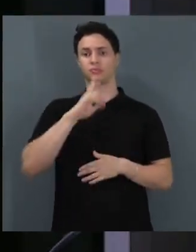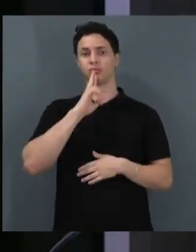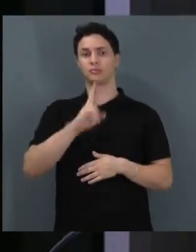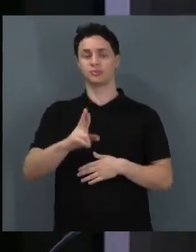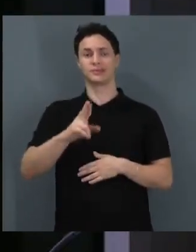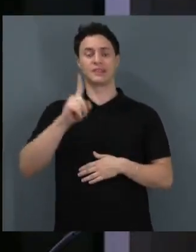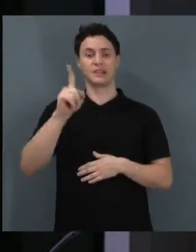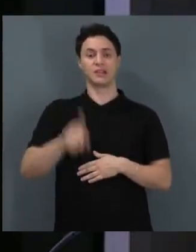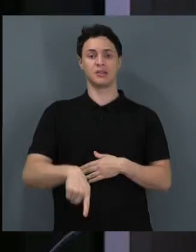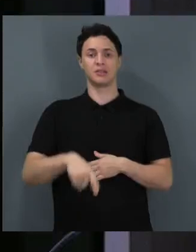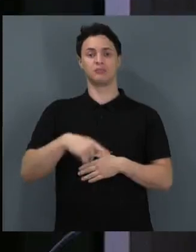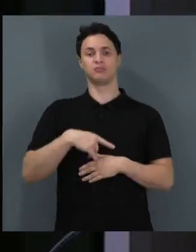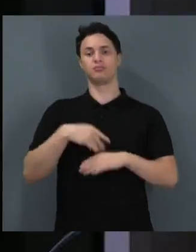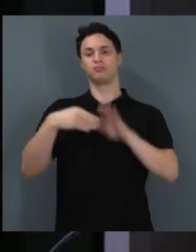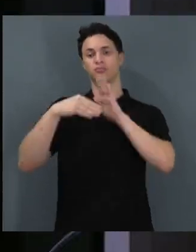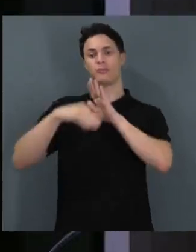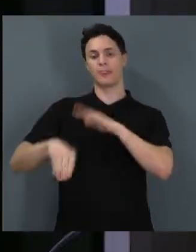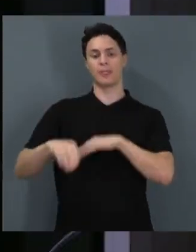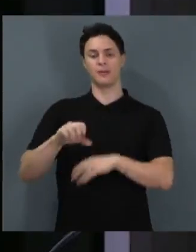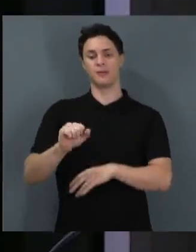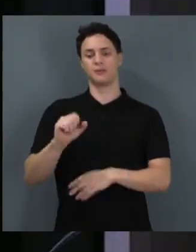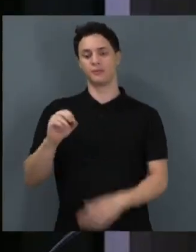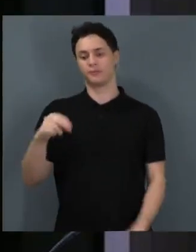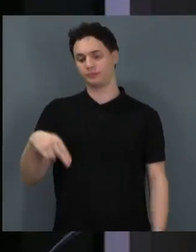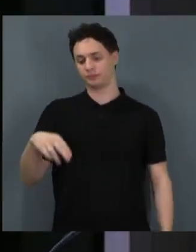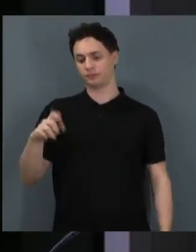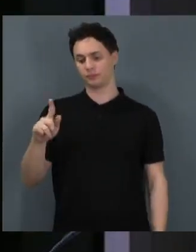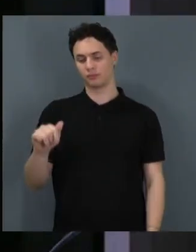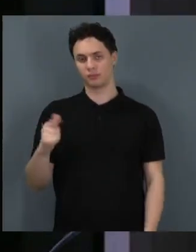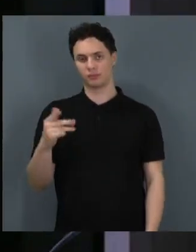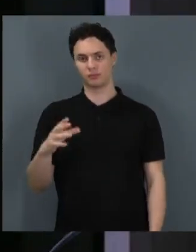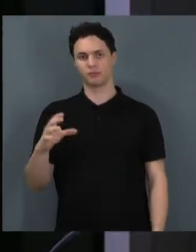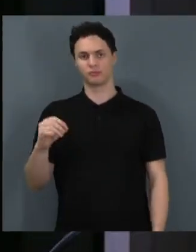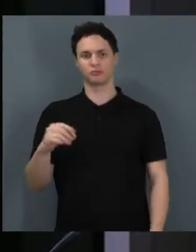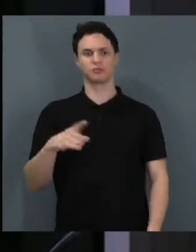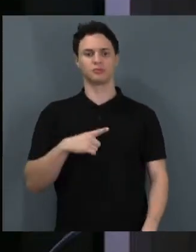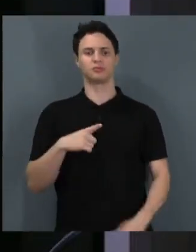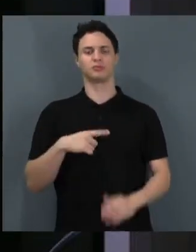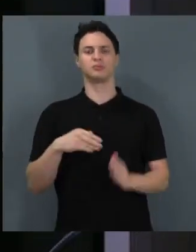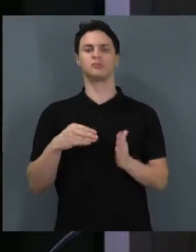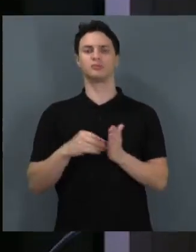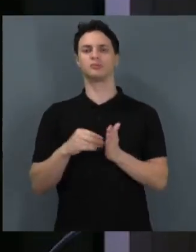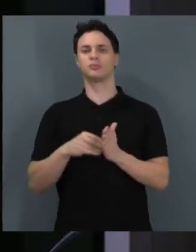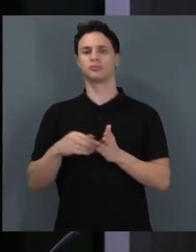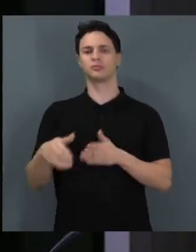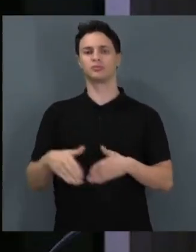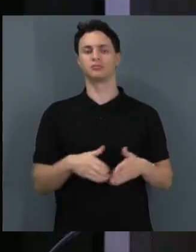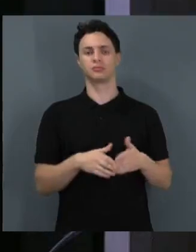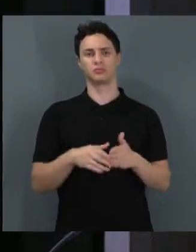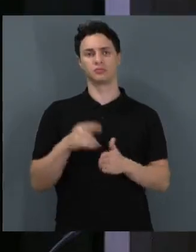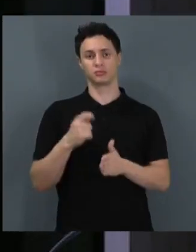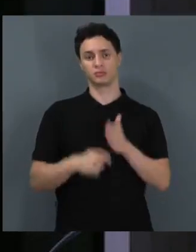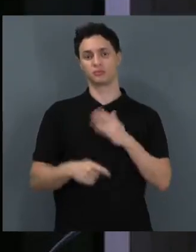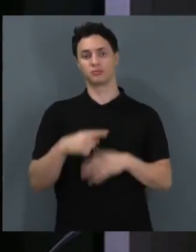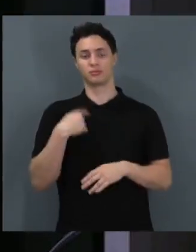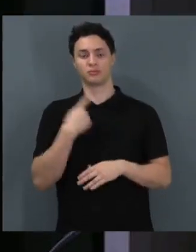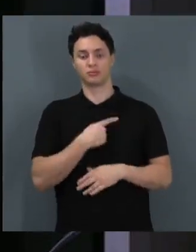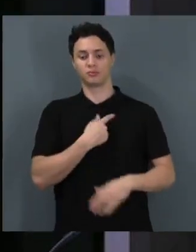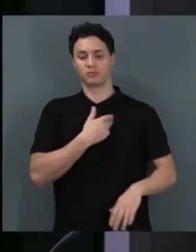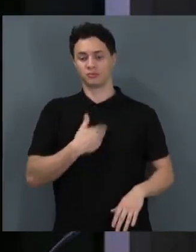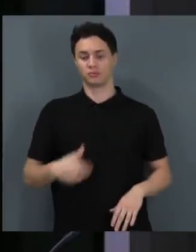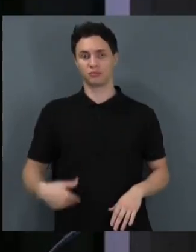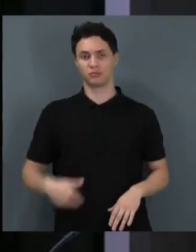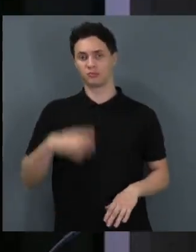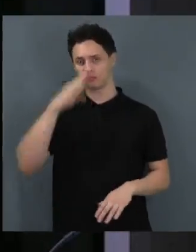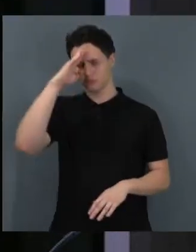é a sonegação, é a evasão, é o descaminho fiscal. Nós, do governo do presidente Bolsonaro,